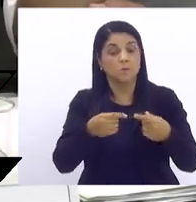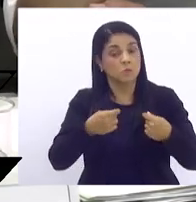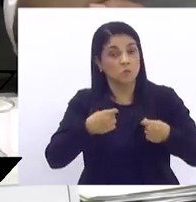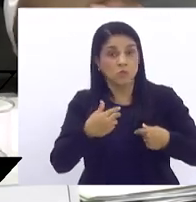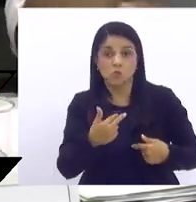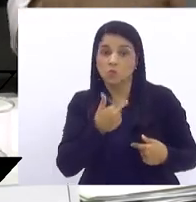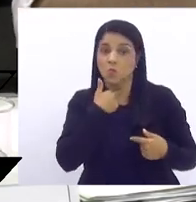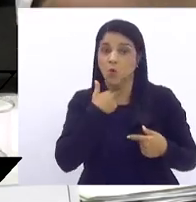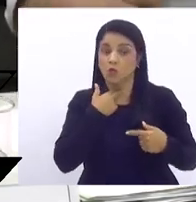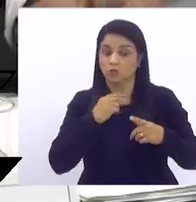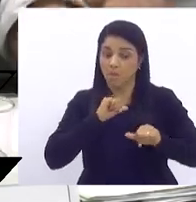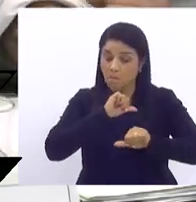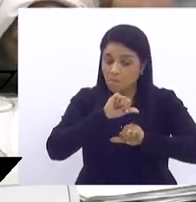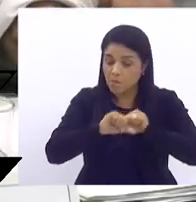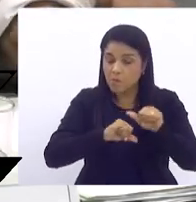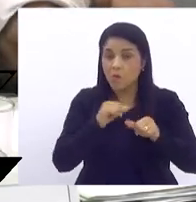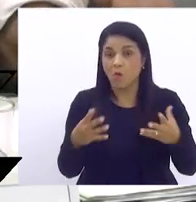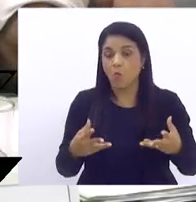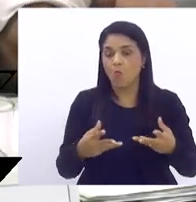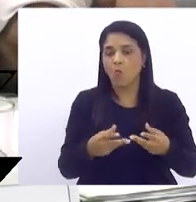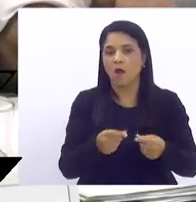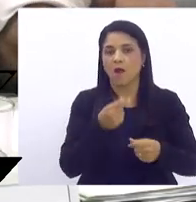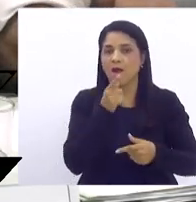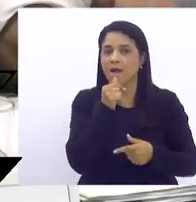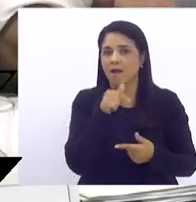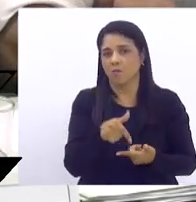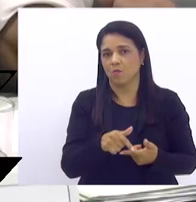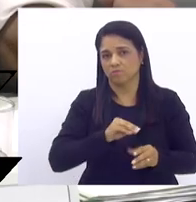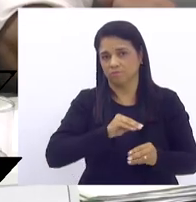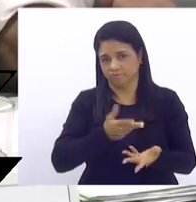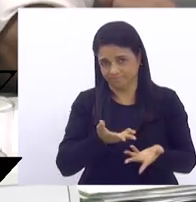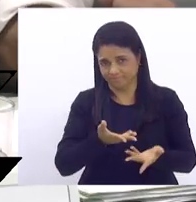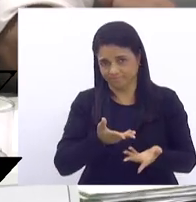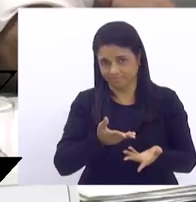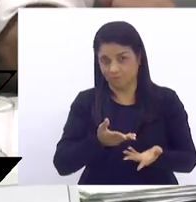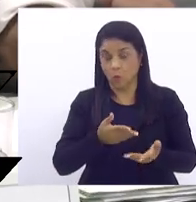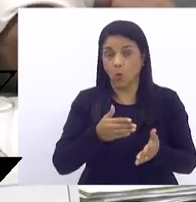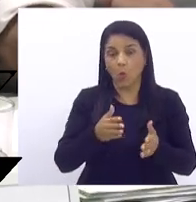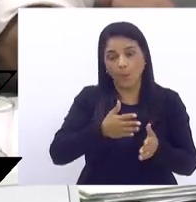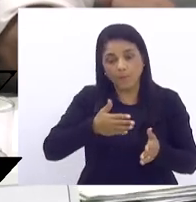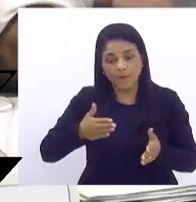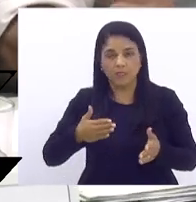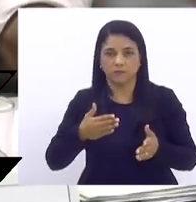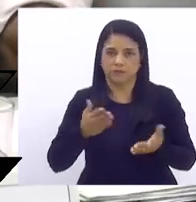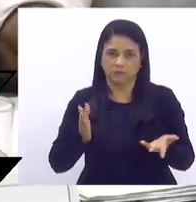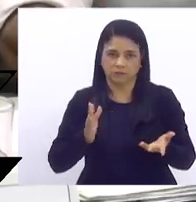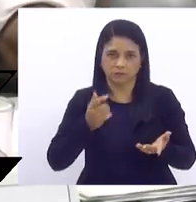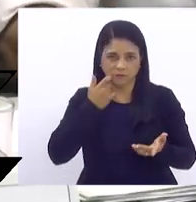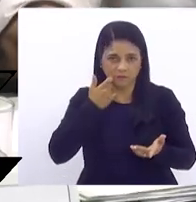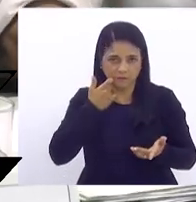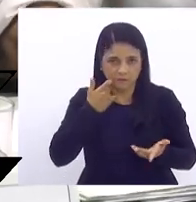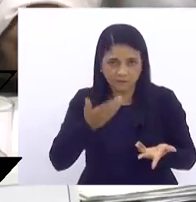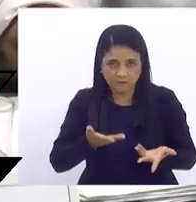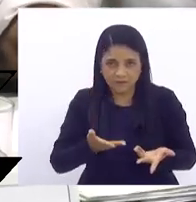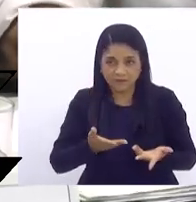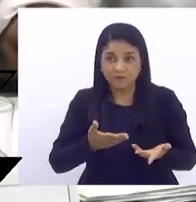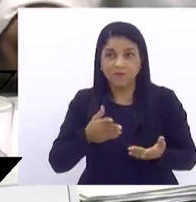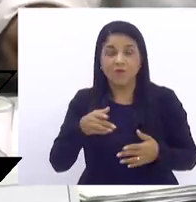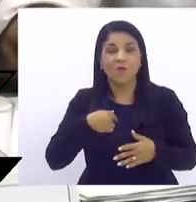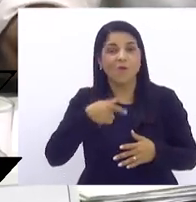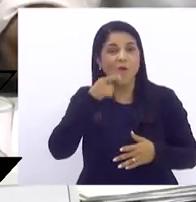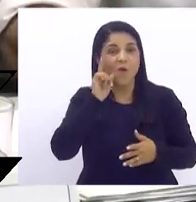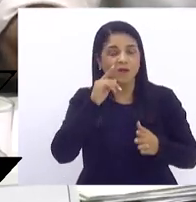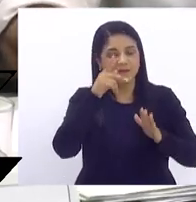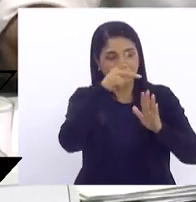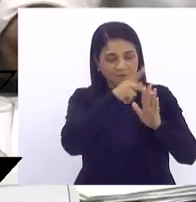ou o fluxo dos peixes. E Vossa Excelência, que tem um grande coração ecológico, ontem fez um projeto maravilhoso, dizendo que Macaé, ao invés